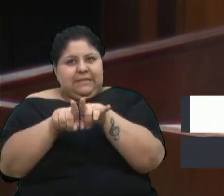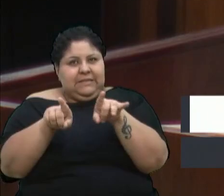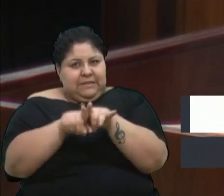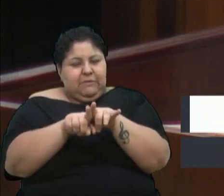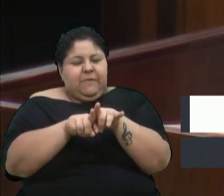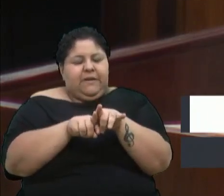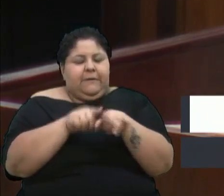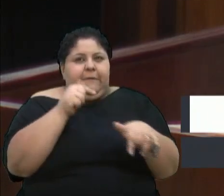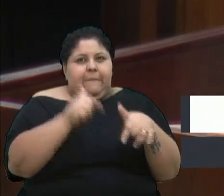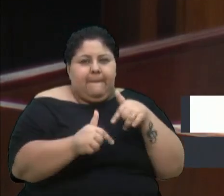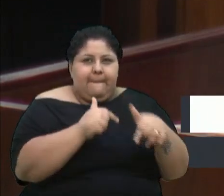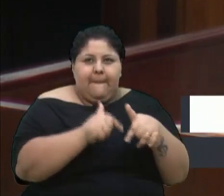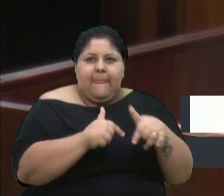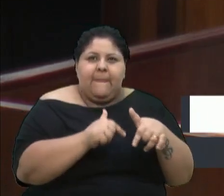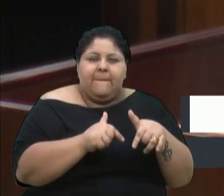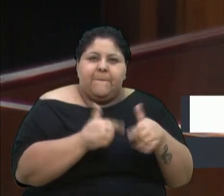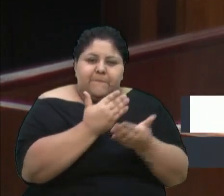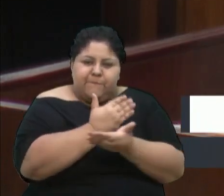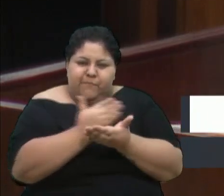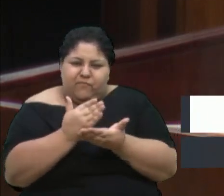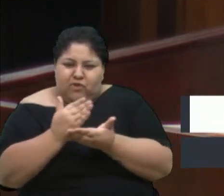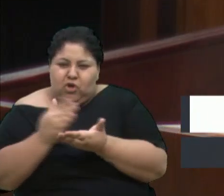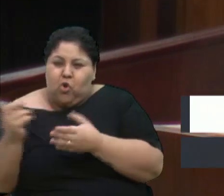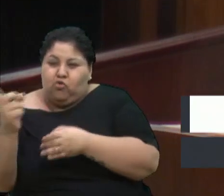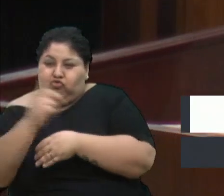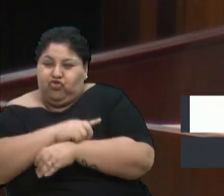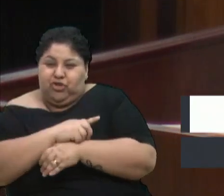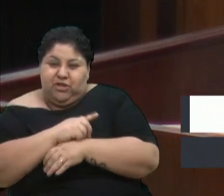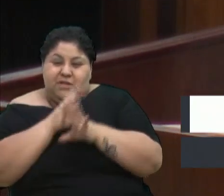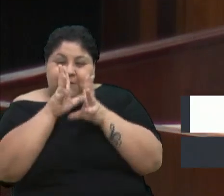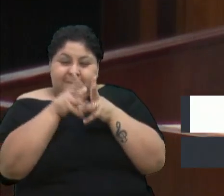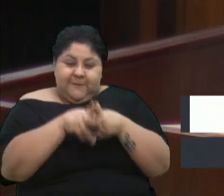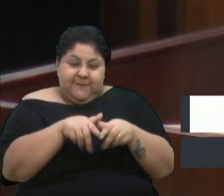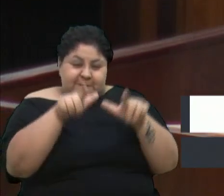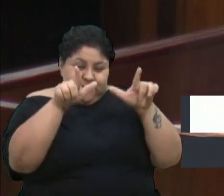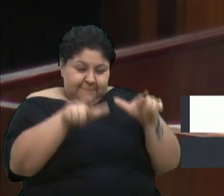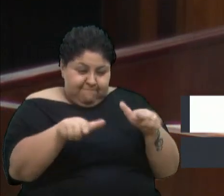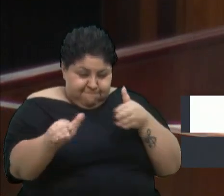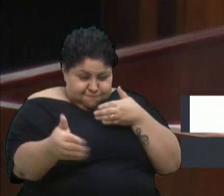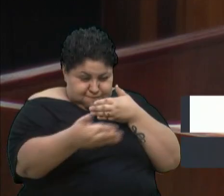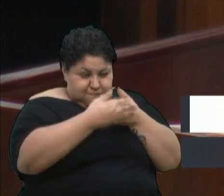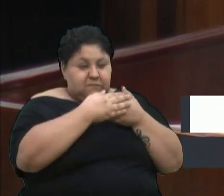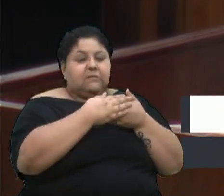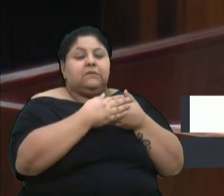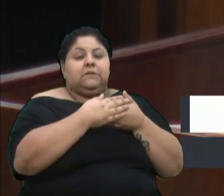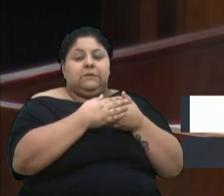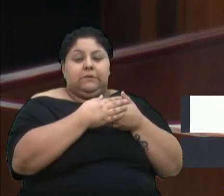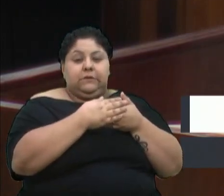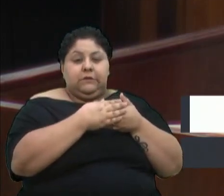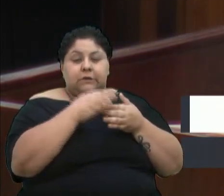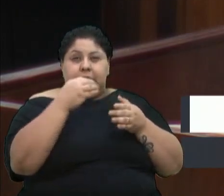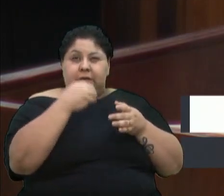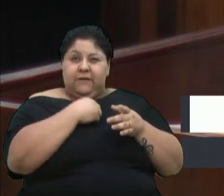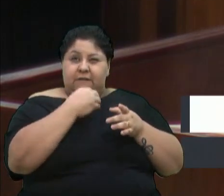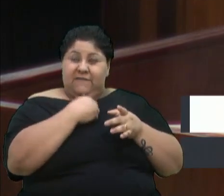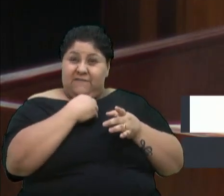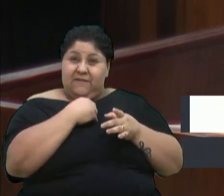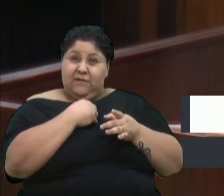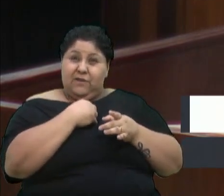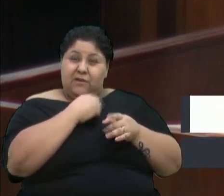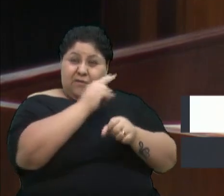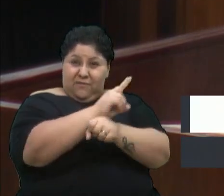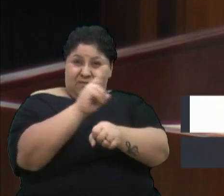galerias aquelas, passavam o dia inteiro naquele lugar fechado, insalubre. Então, teve todo